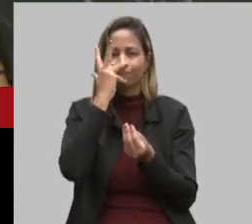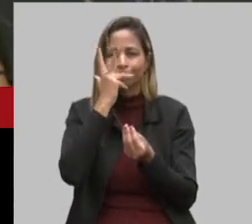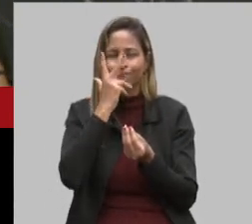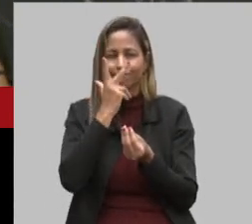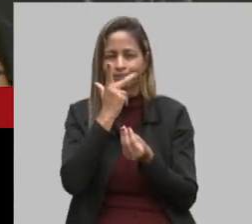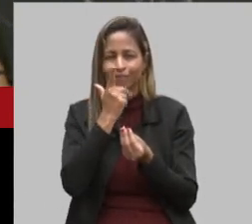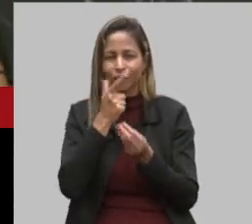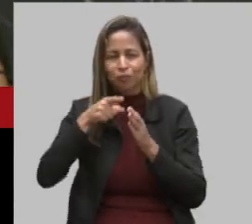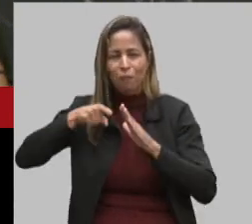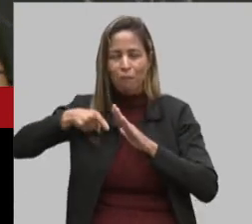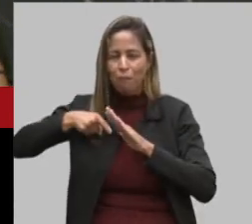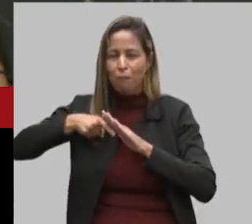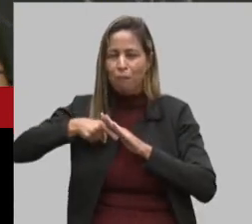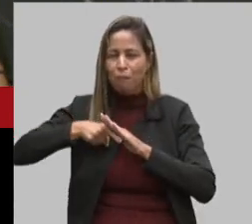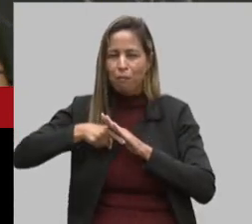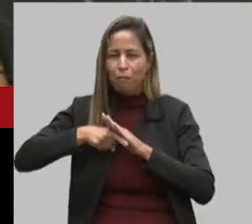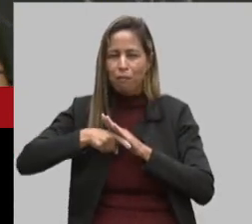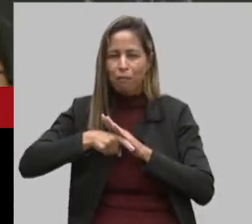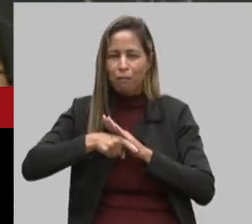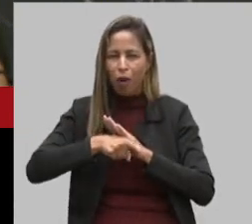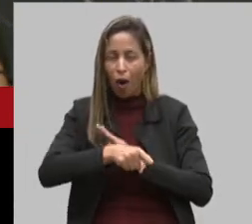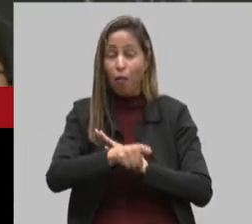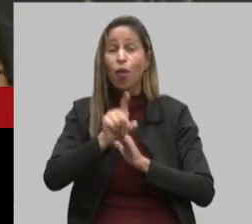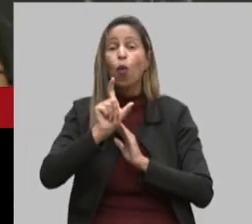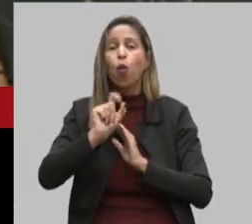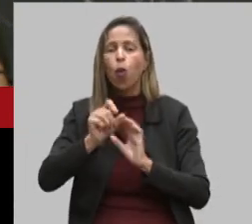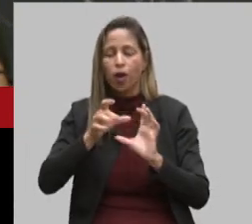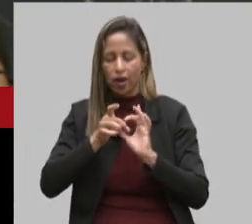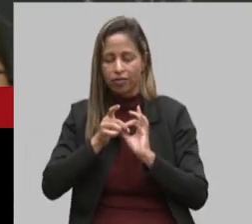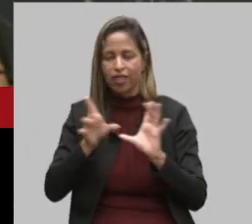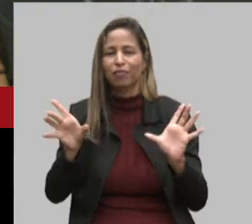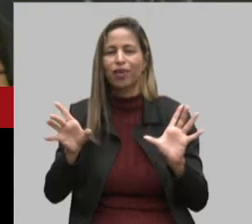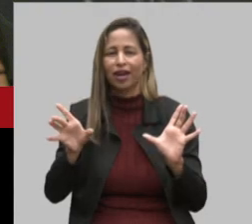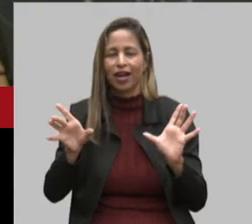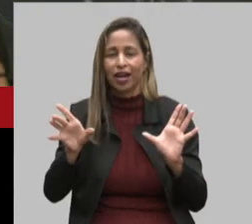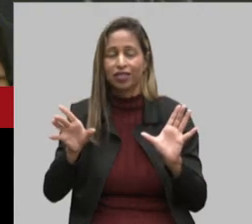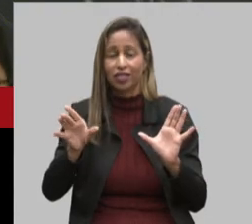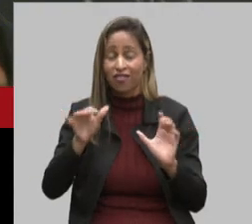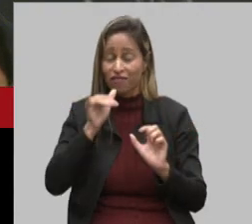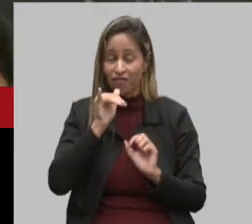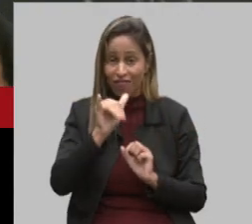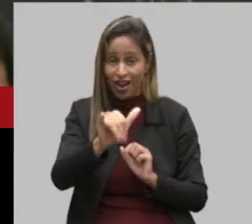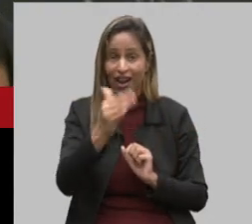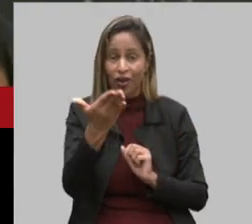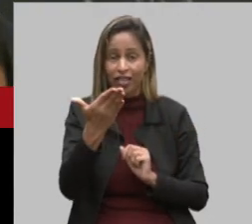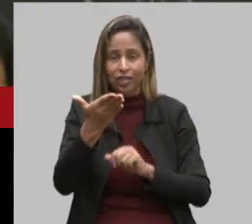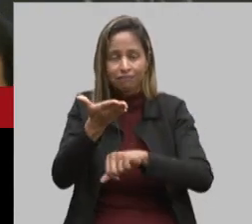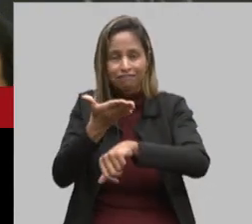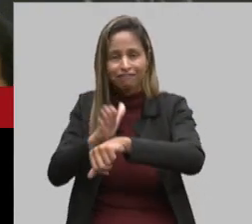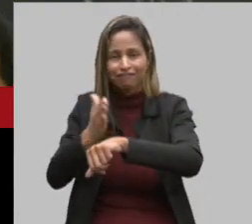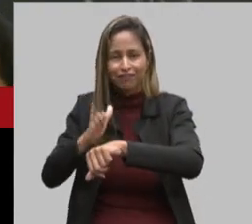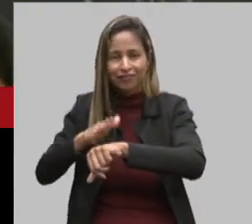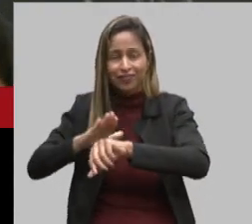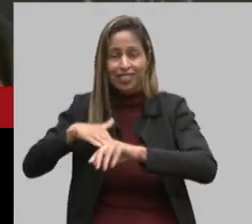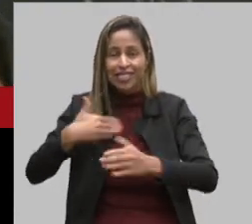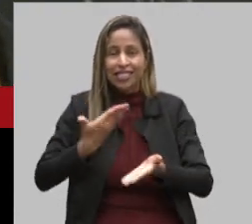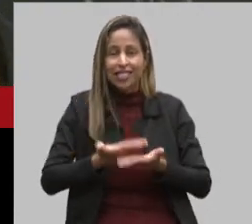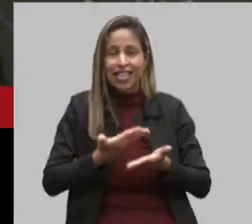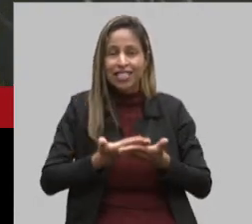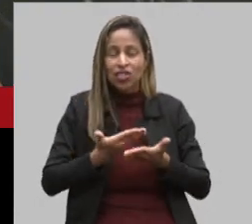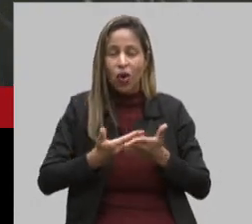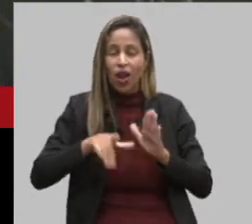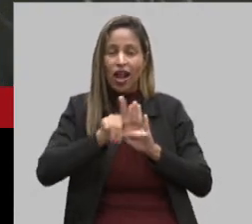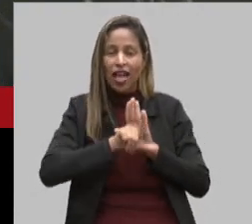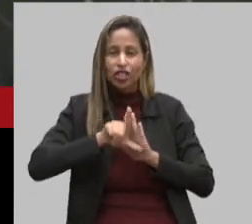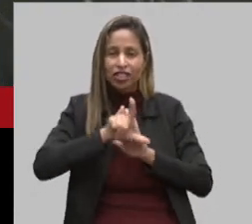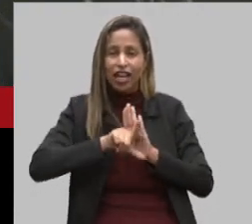profundo como ele foi democrático saliento aqui a o desempenho da escola do Legislativo de